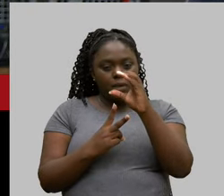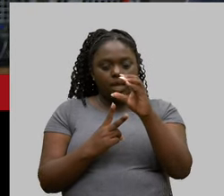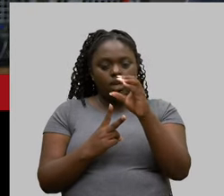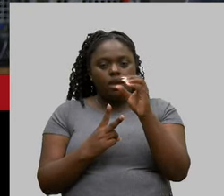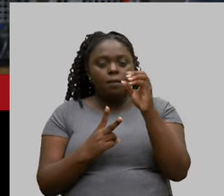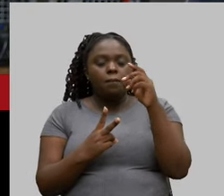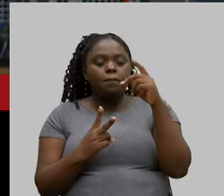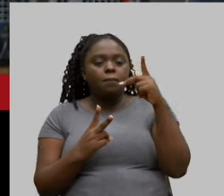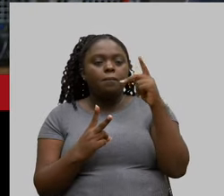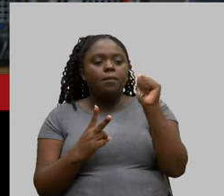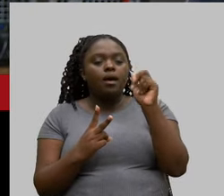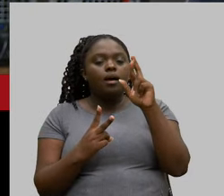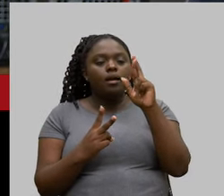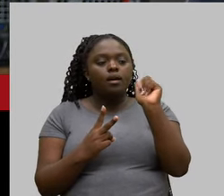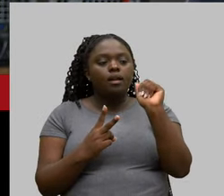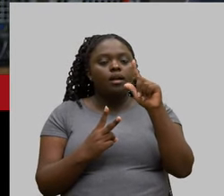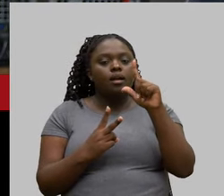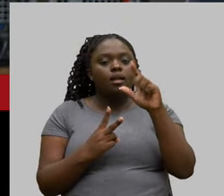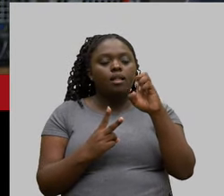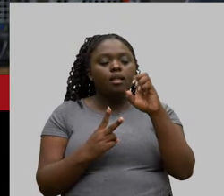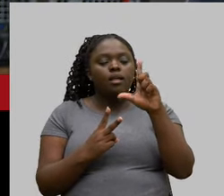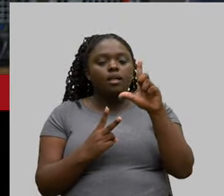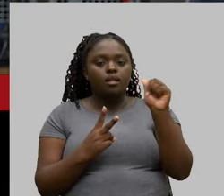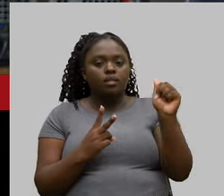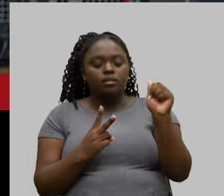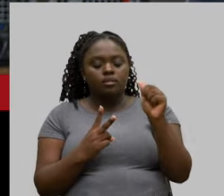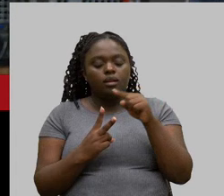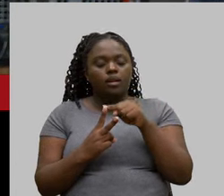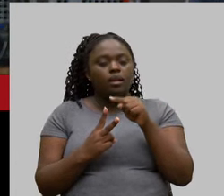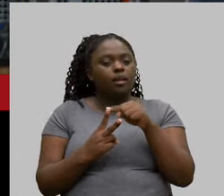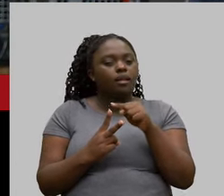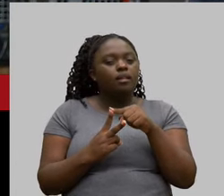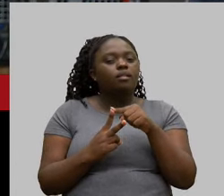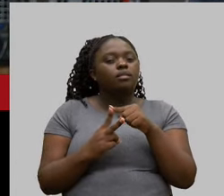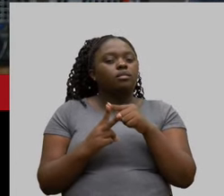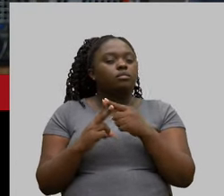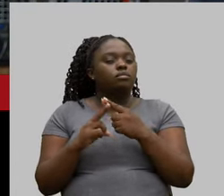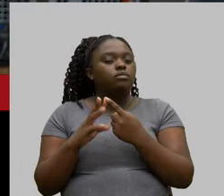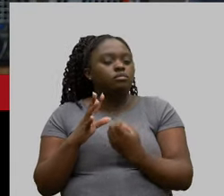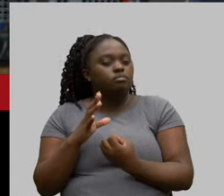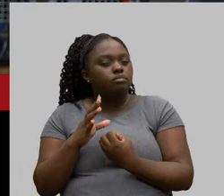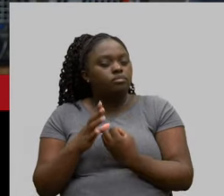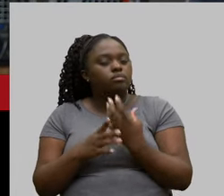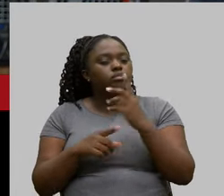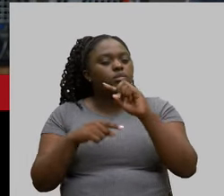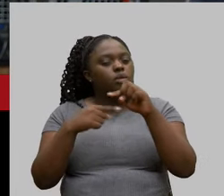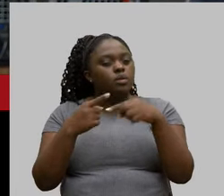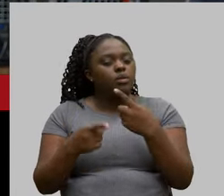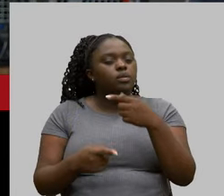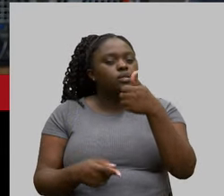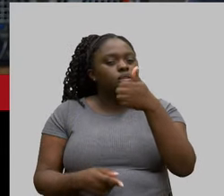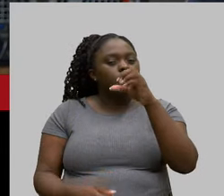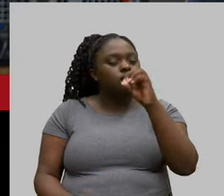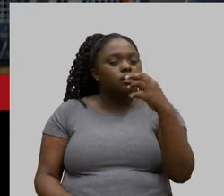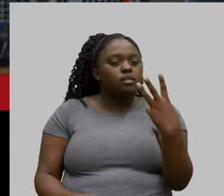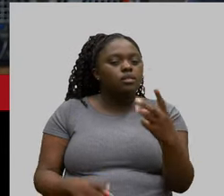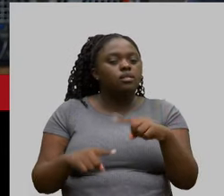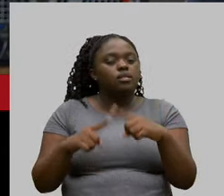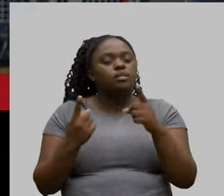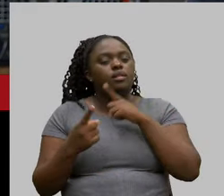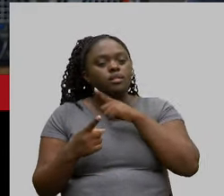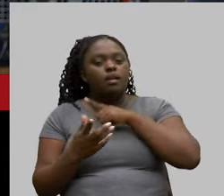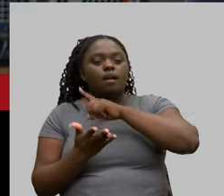paralela foi uma PEC que foi costurada após a 103 Mas acabou tendo uns vamos dizer assim os